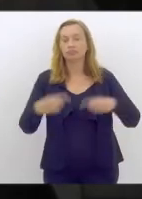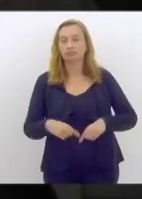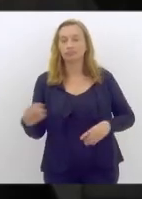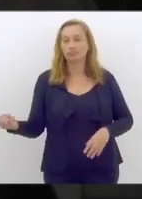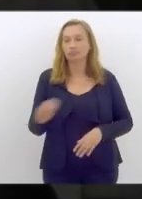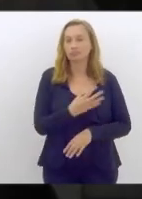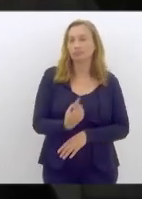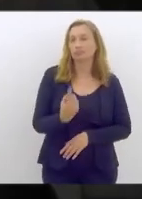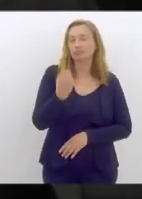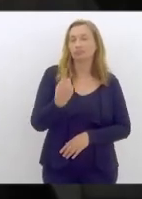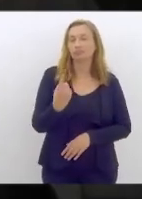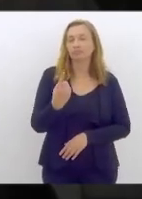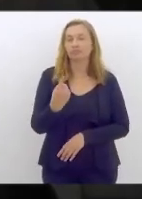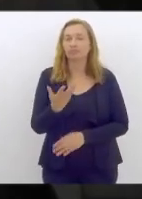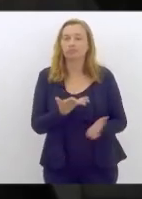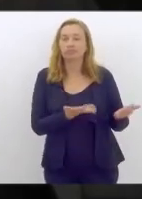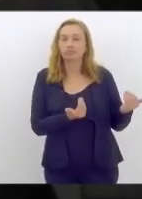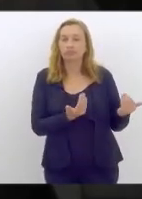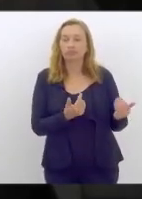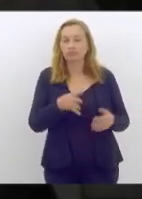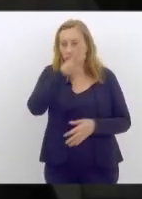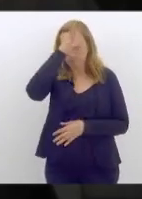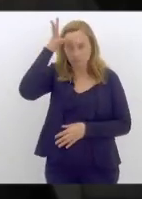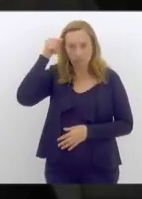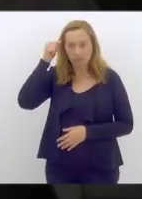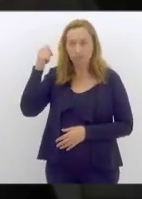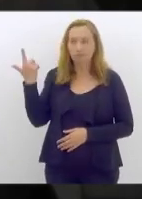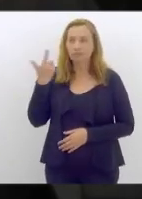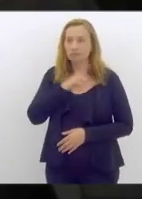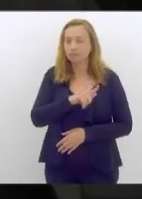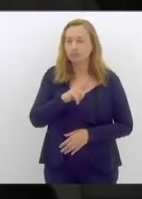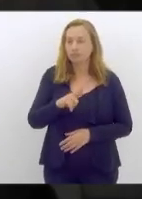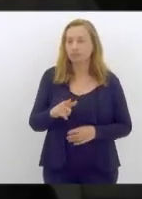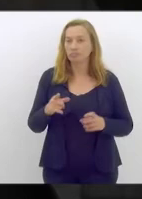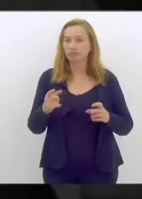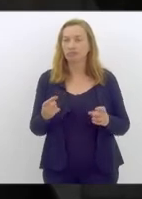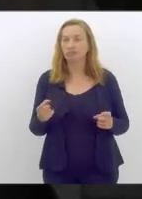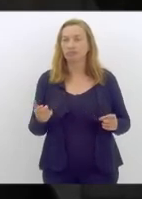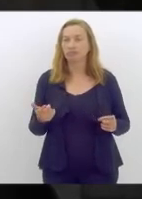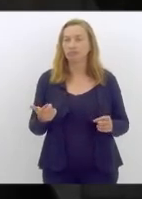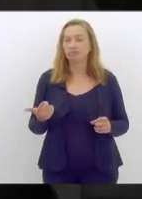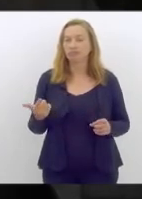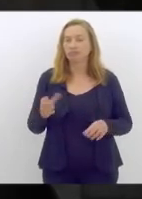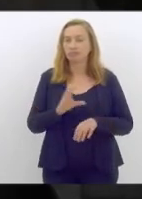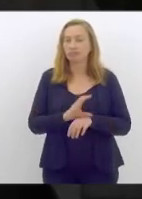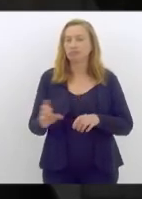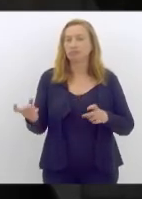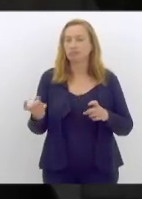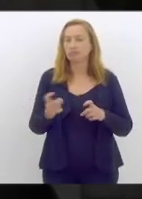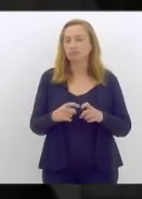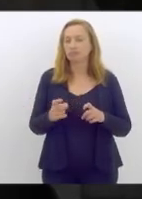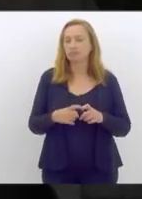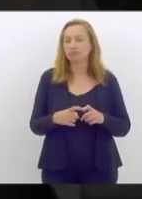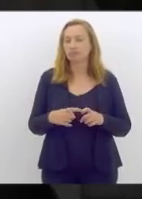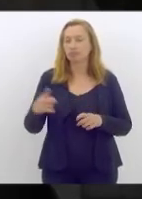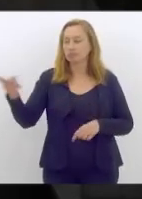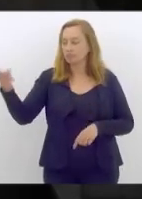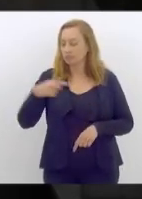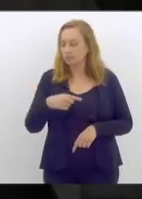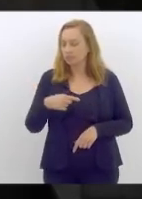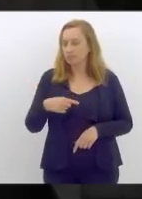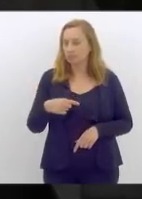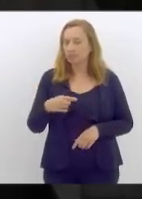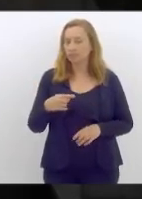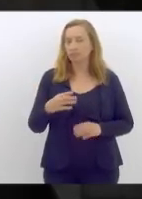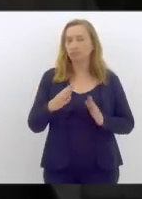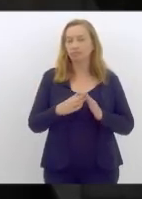Samuel que no Amazonas consegue passar para Medicina na Unirio é uma alegria orgulho é uma mas sai do Amazonas vem morar no Rio de Janeiro tem que